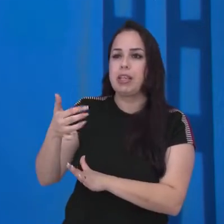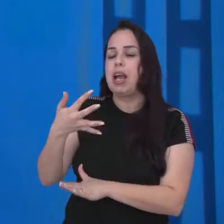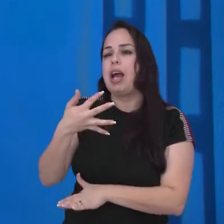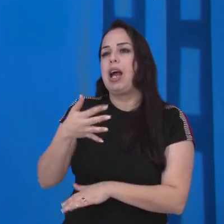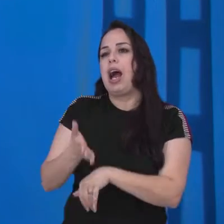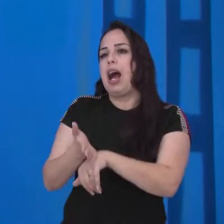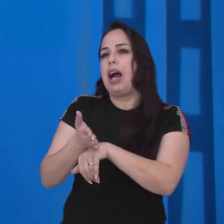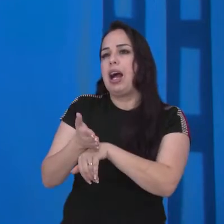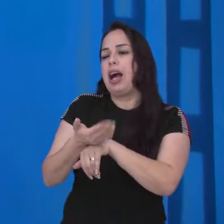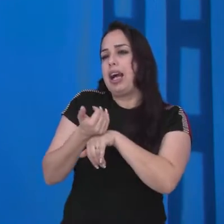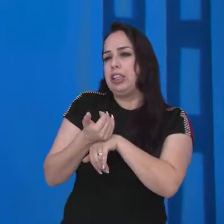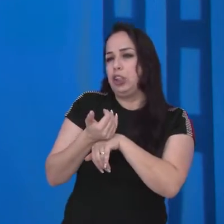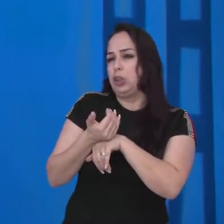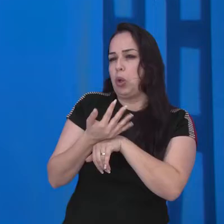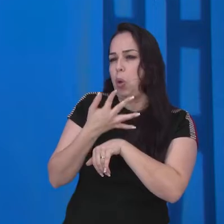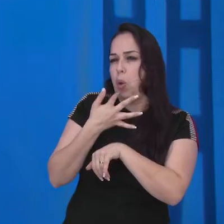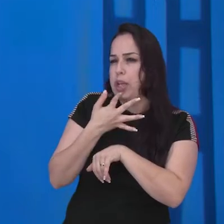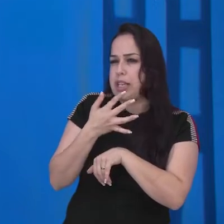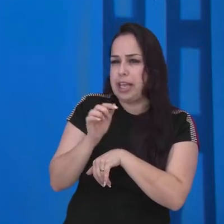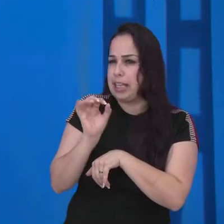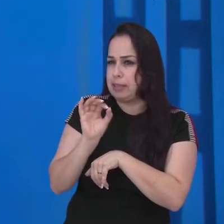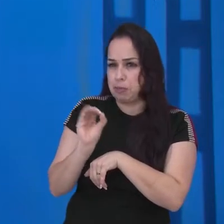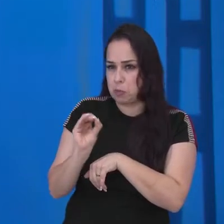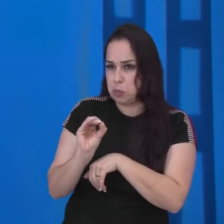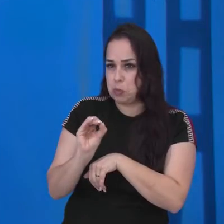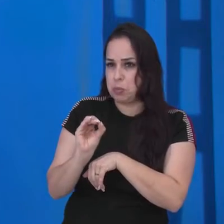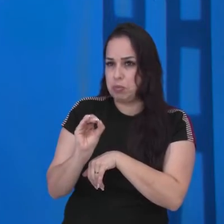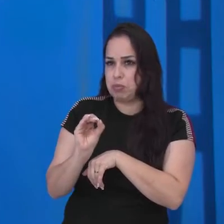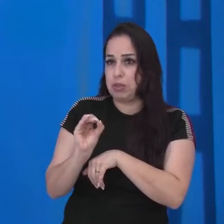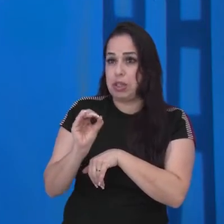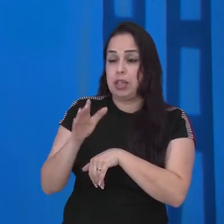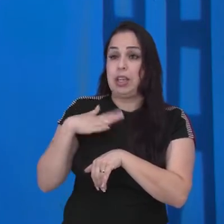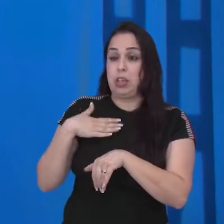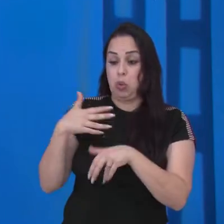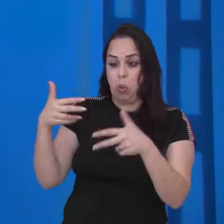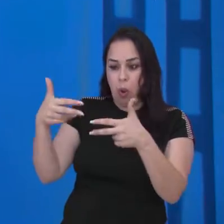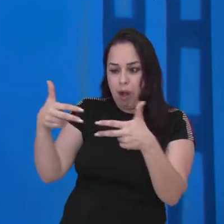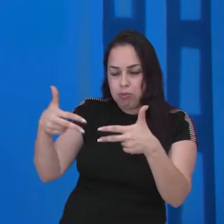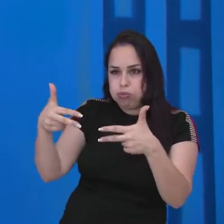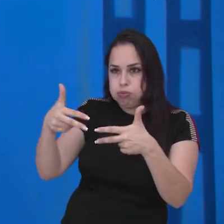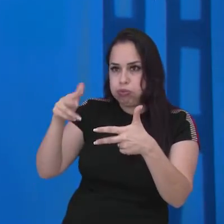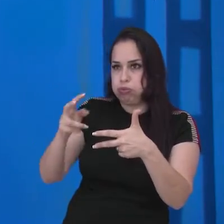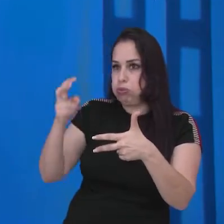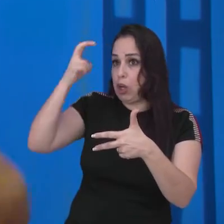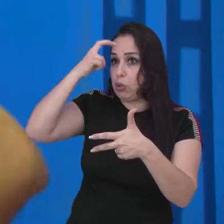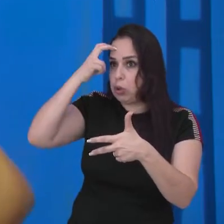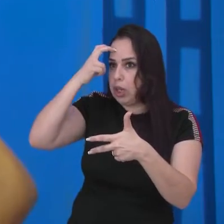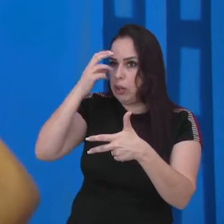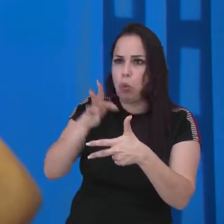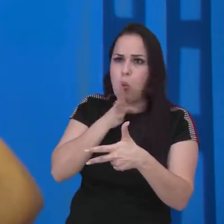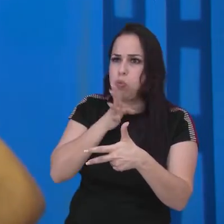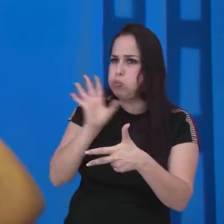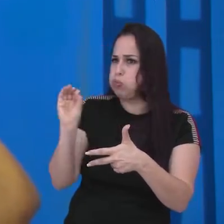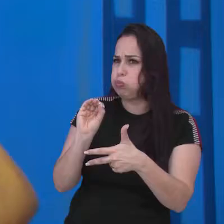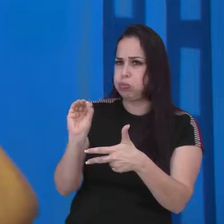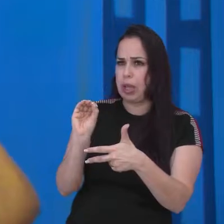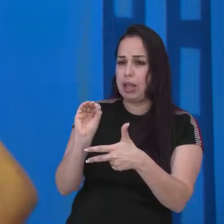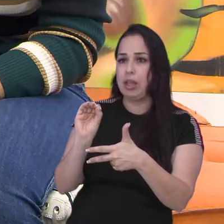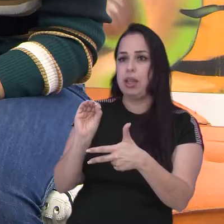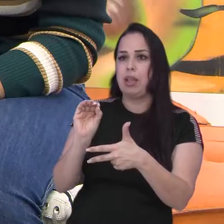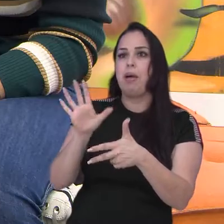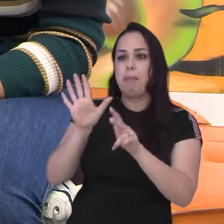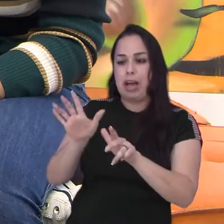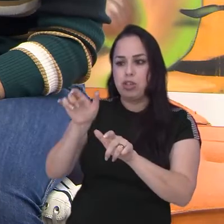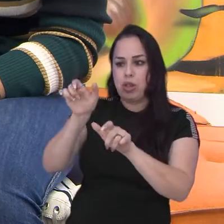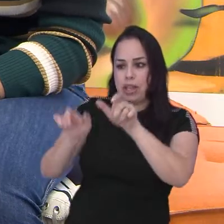de conhecer de conhecer a cultura hip hop na sua essência, na sua história, né, no seu desenrolar, tanto que os criadores